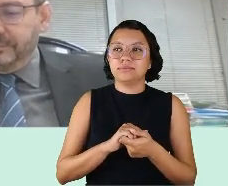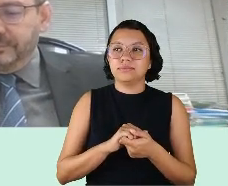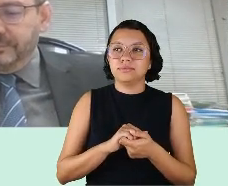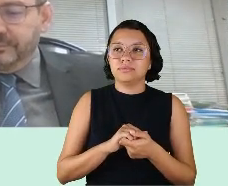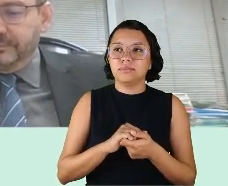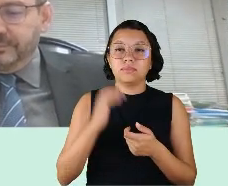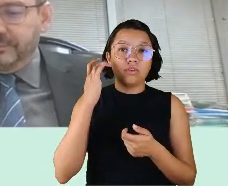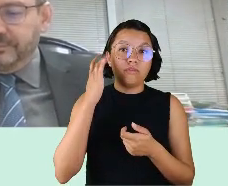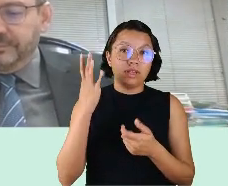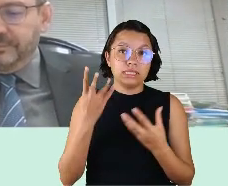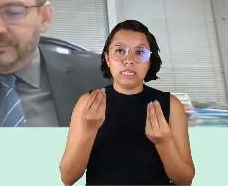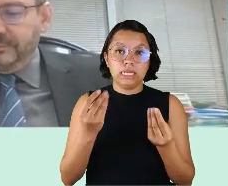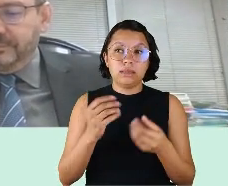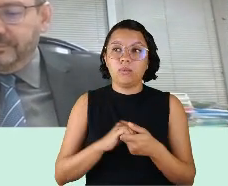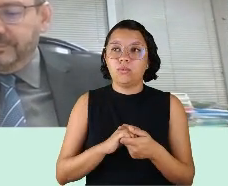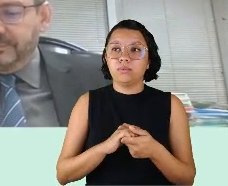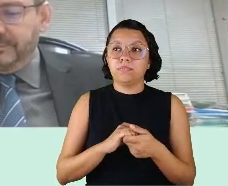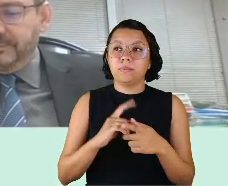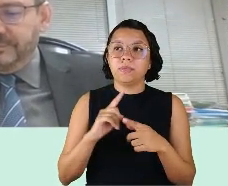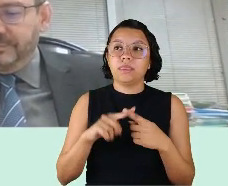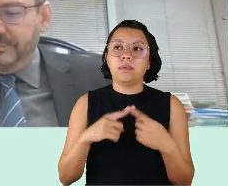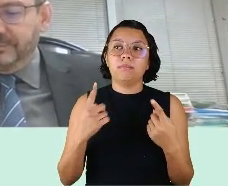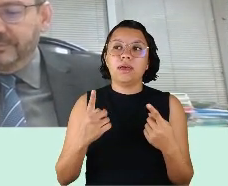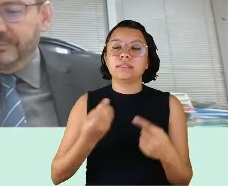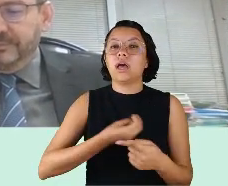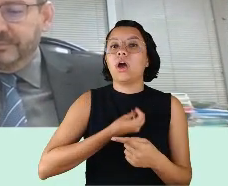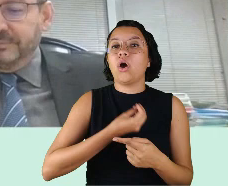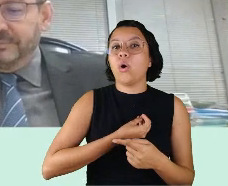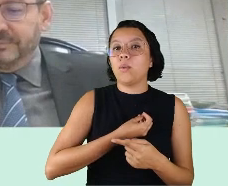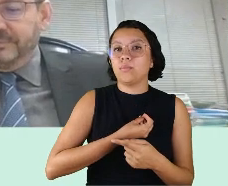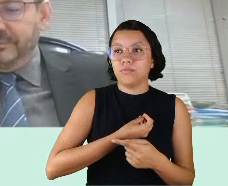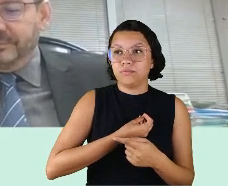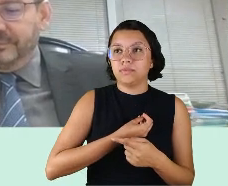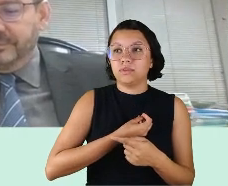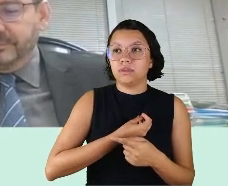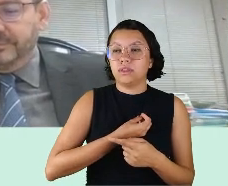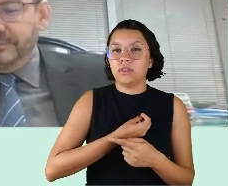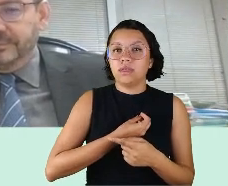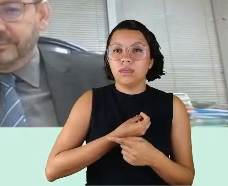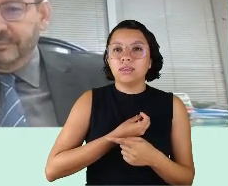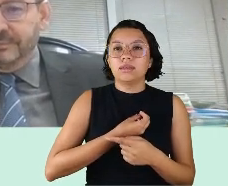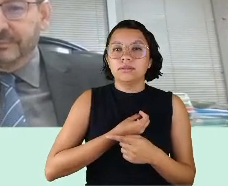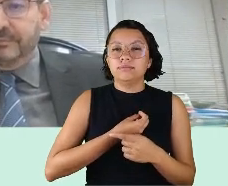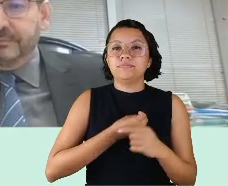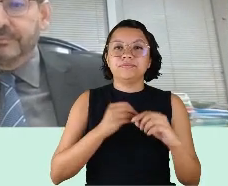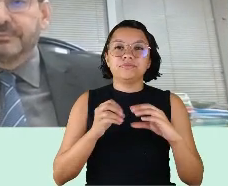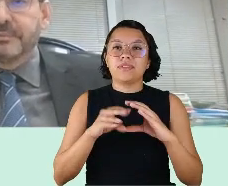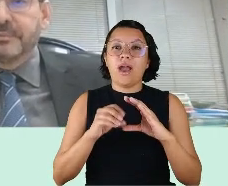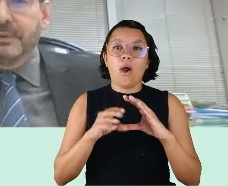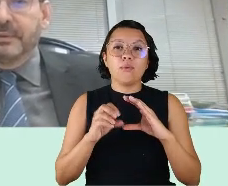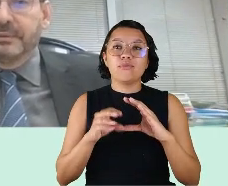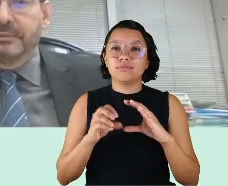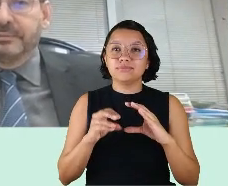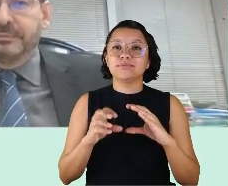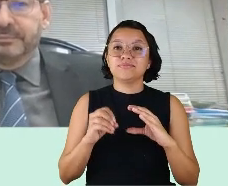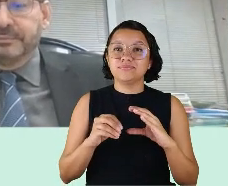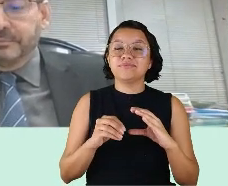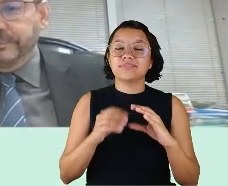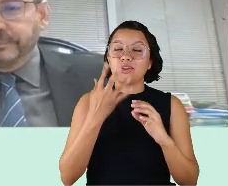elas nos facilitam muito, né? Mas a convivência ao vivo, em cores, ela